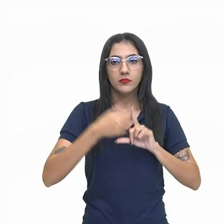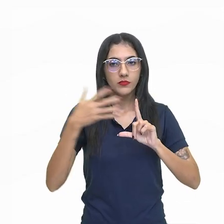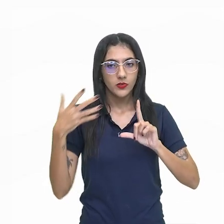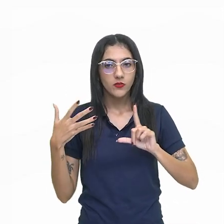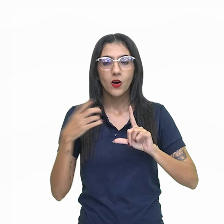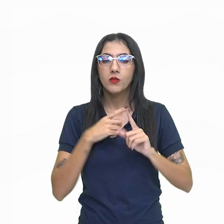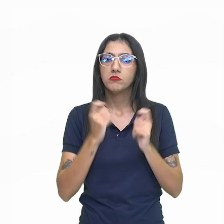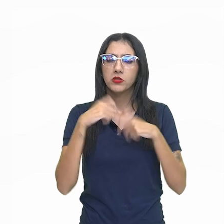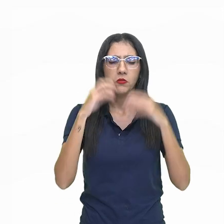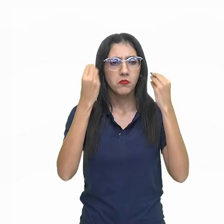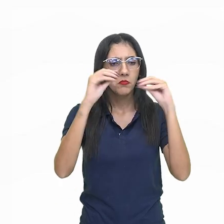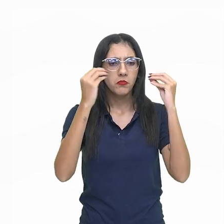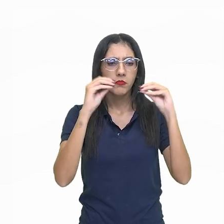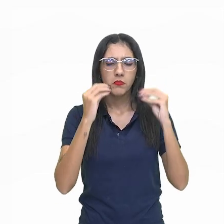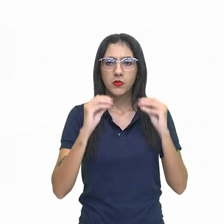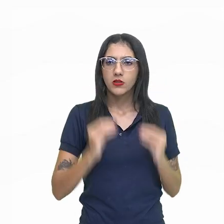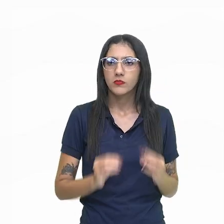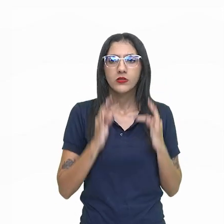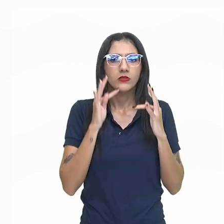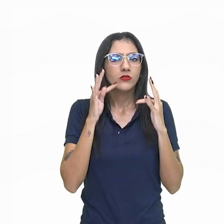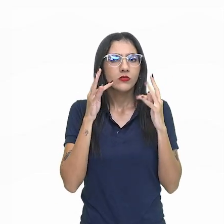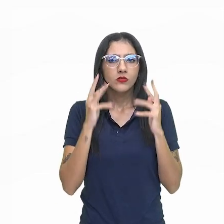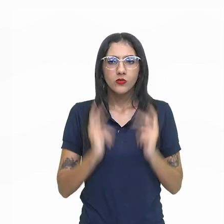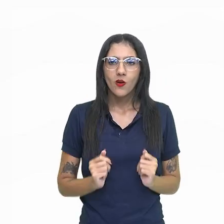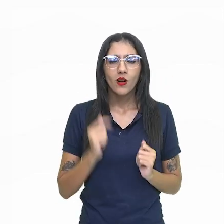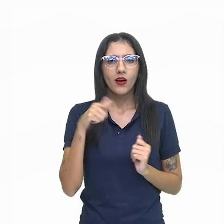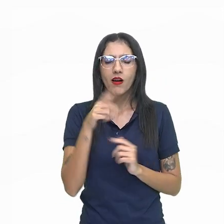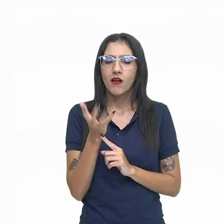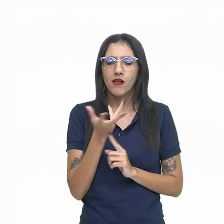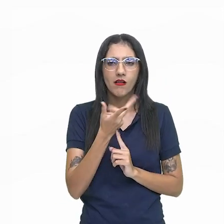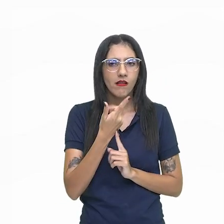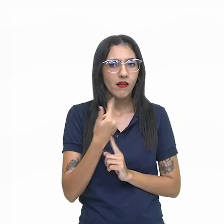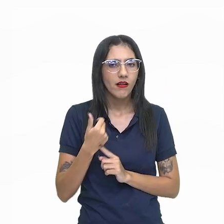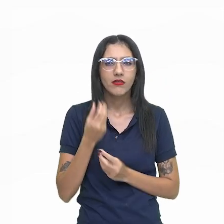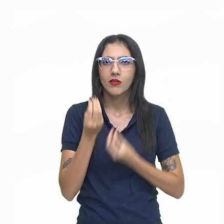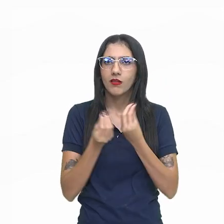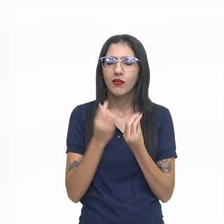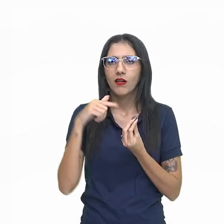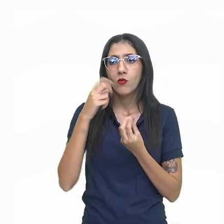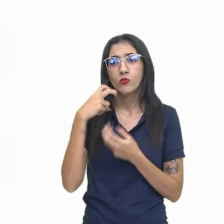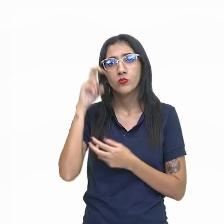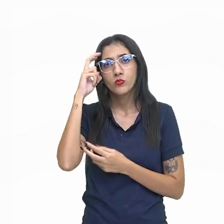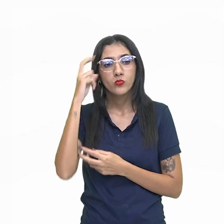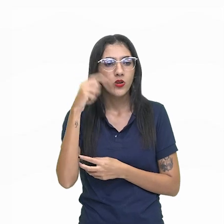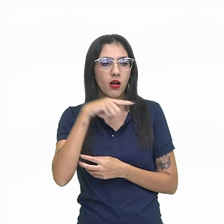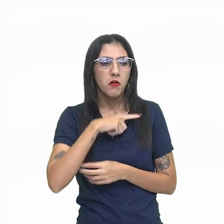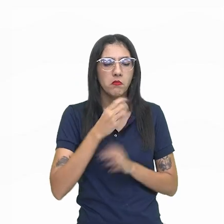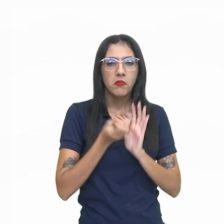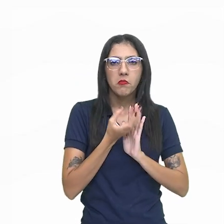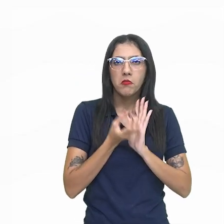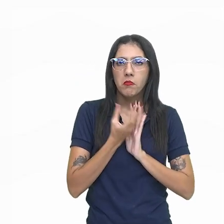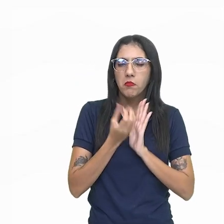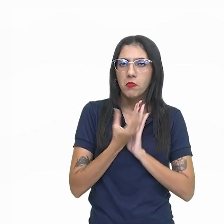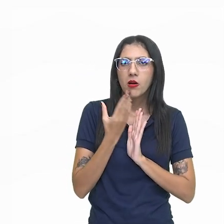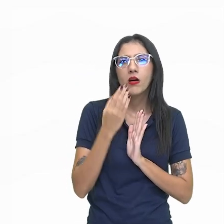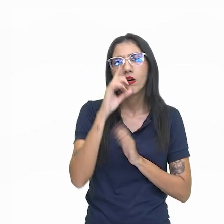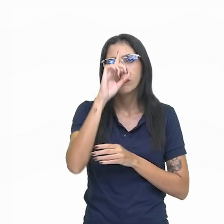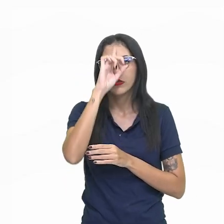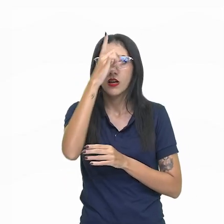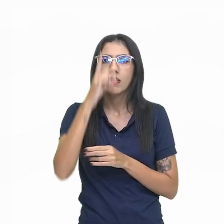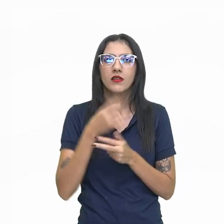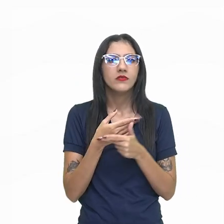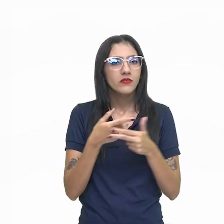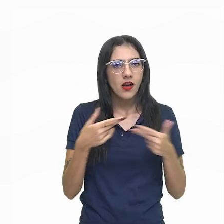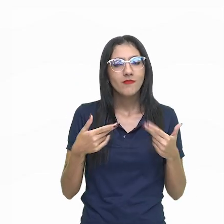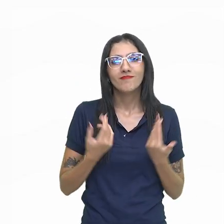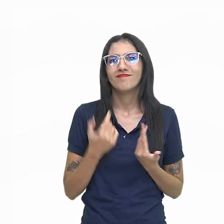de compartilhar toda essa arte, toda essa cultura que elas geram, que elas criam, né?